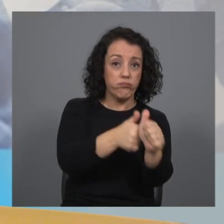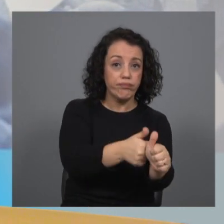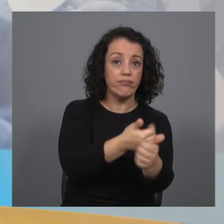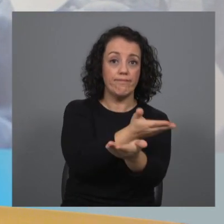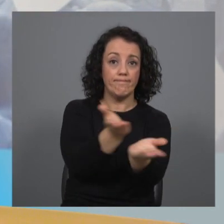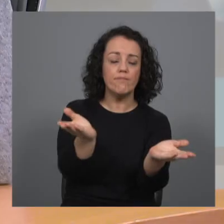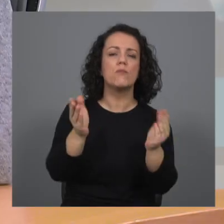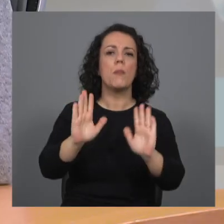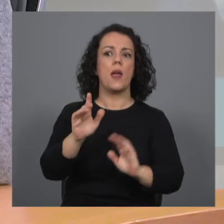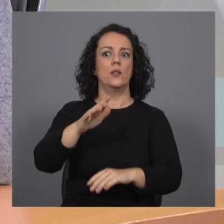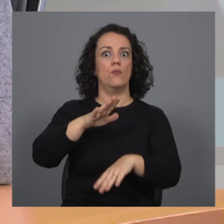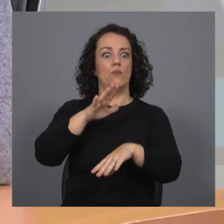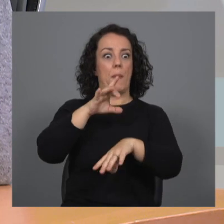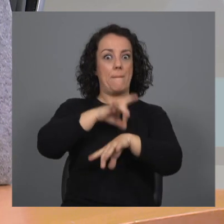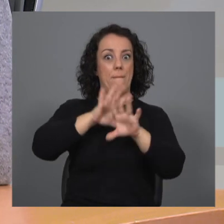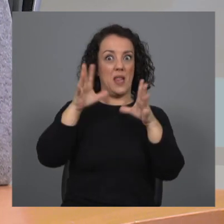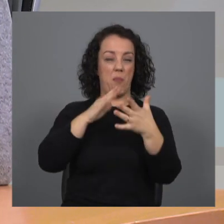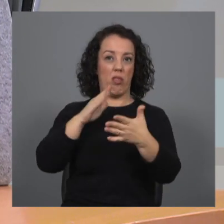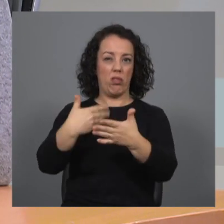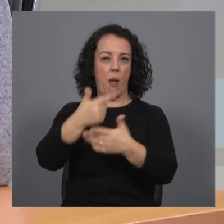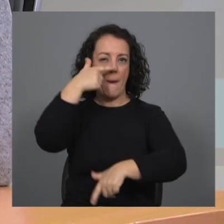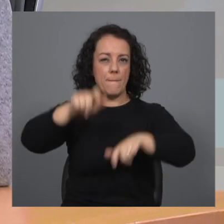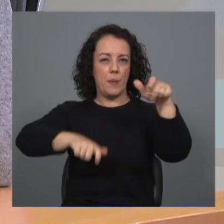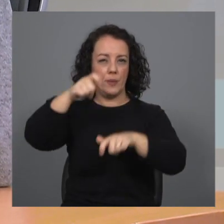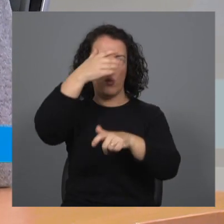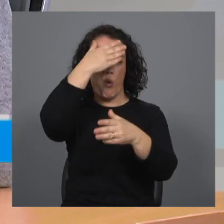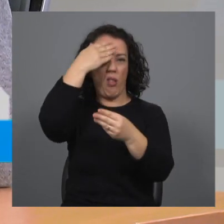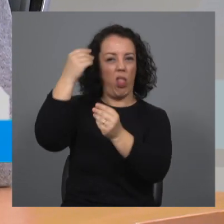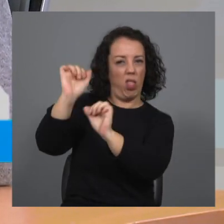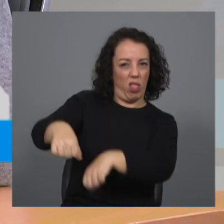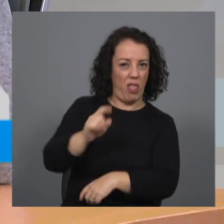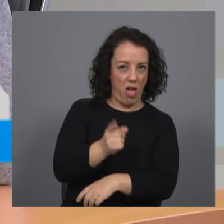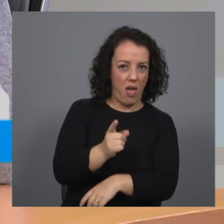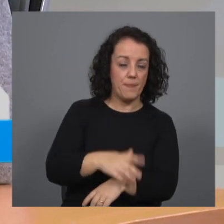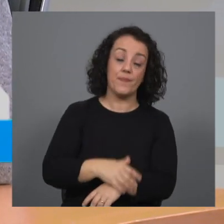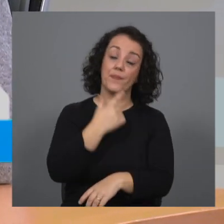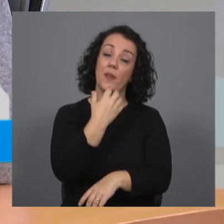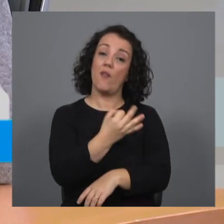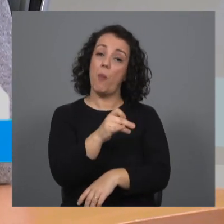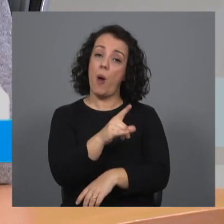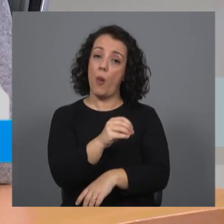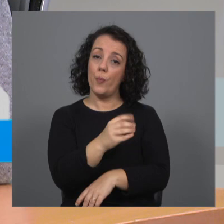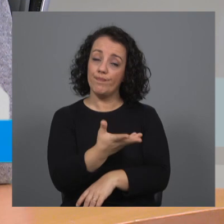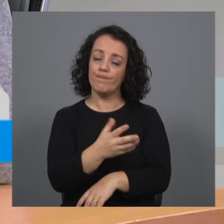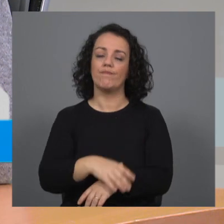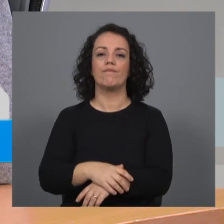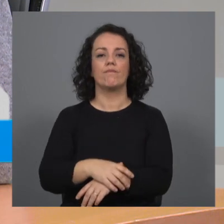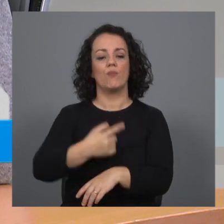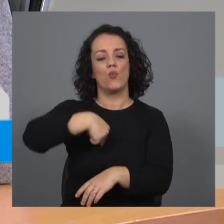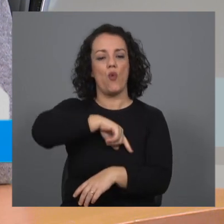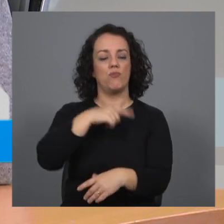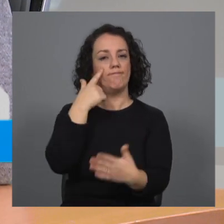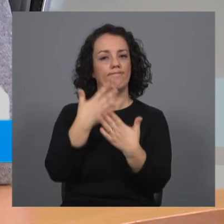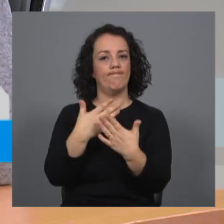é uma população ainda mais esquecida. Sim, Paulo, de facto, aquilo que nós temos testemunhado é